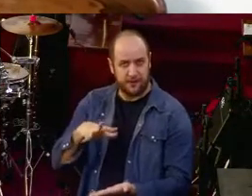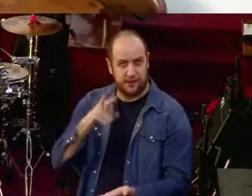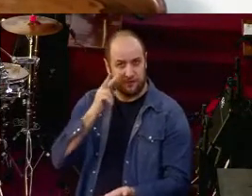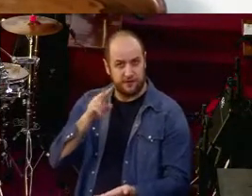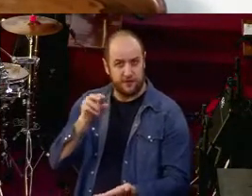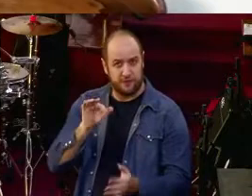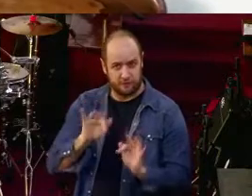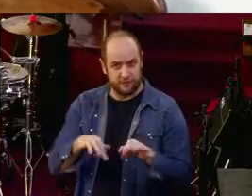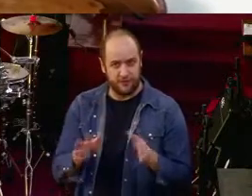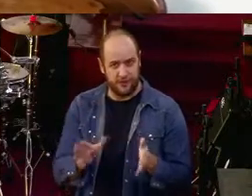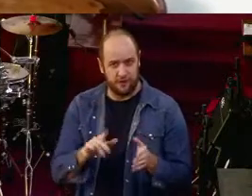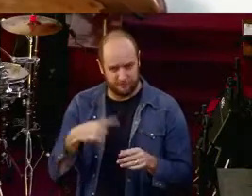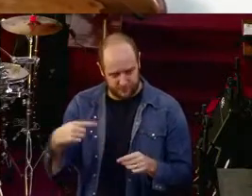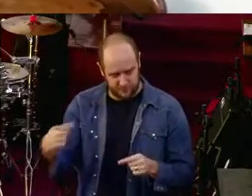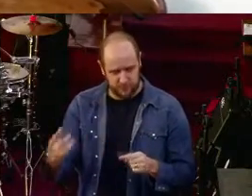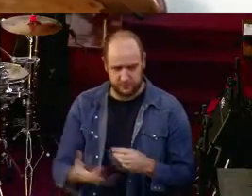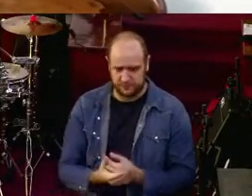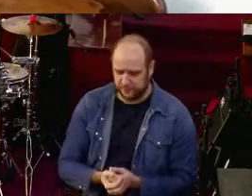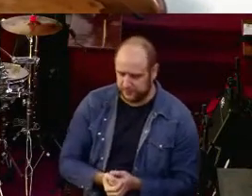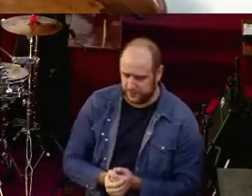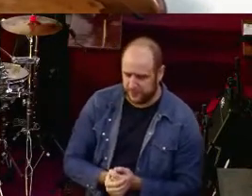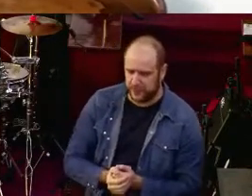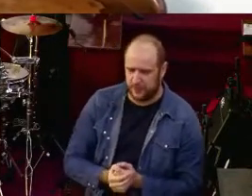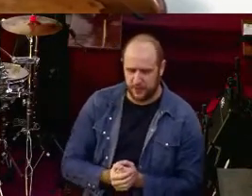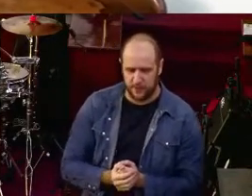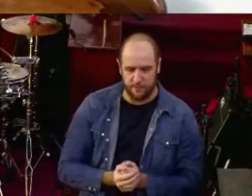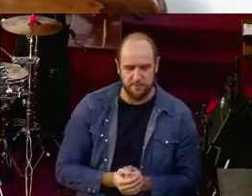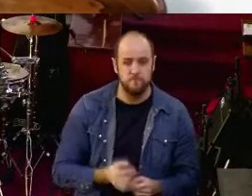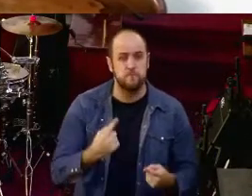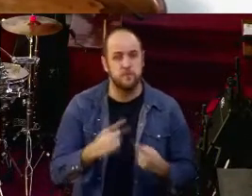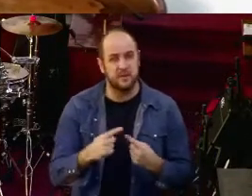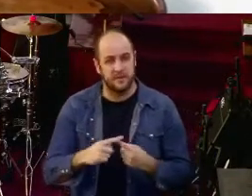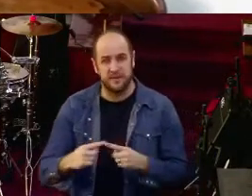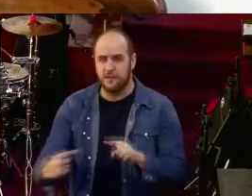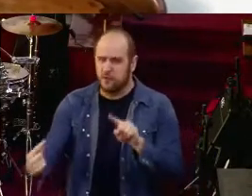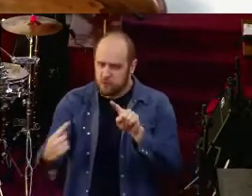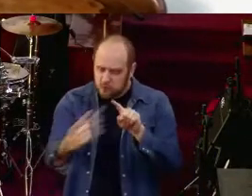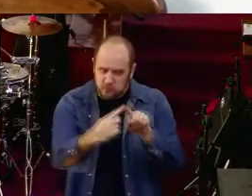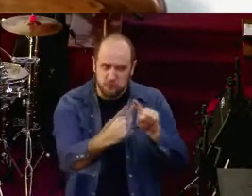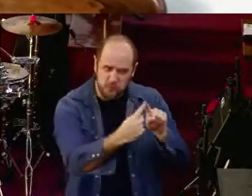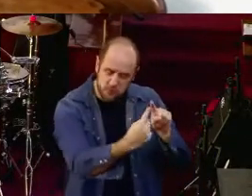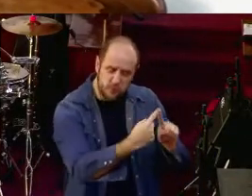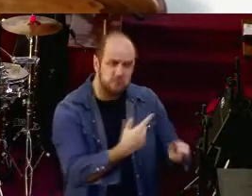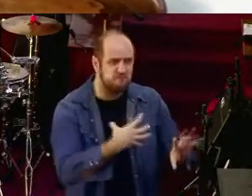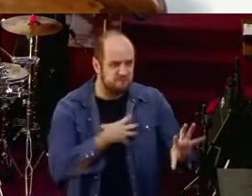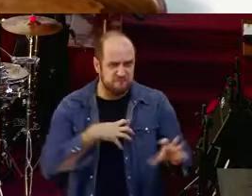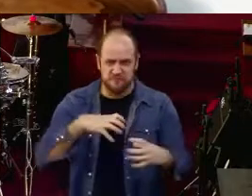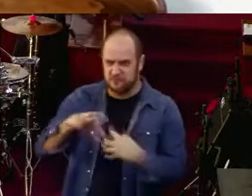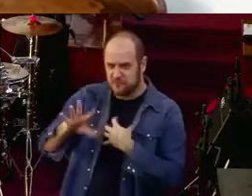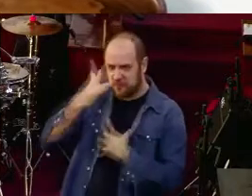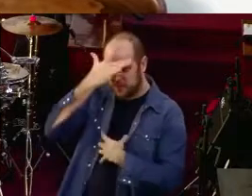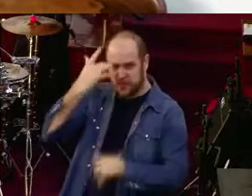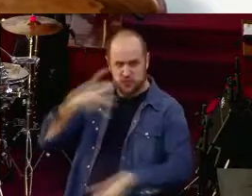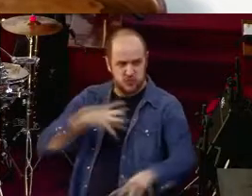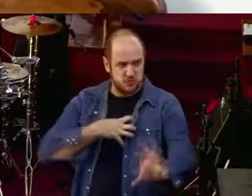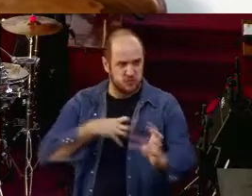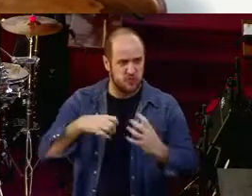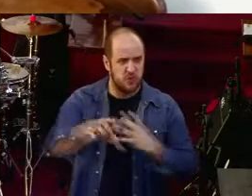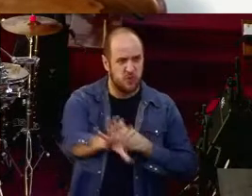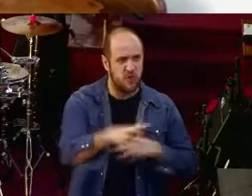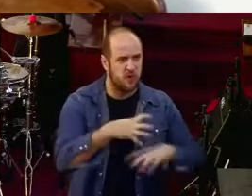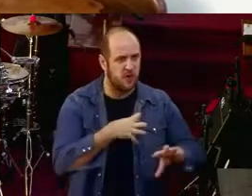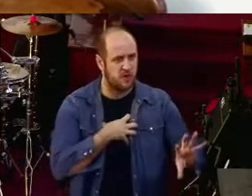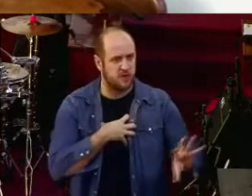final, realmente foi pela identificação com os pecadores e pelo